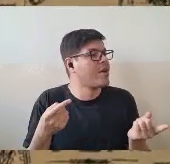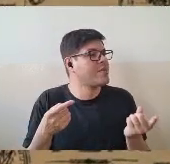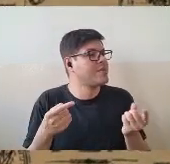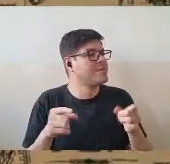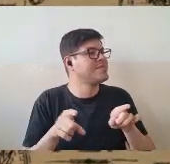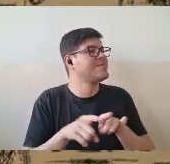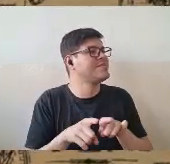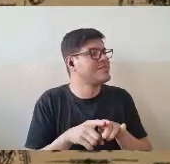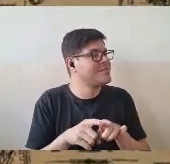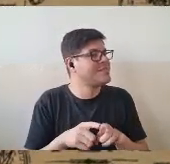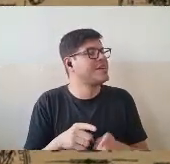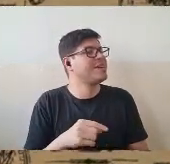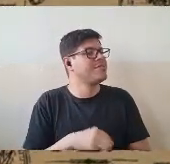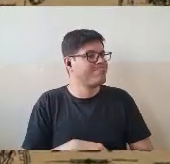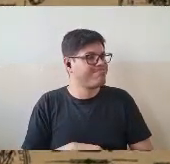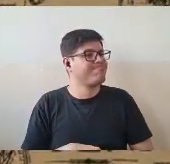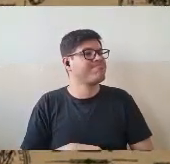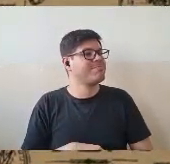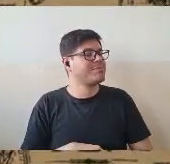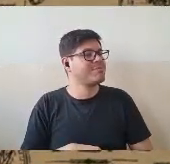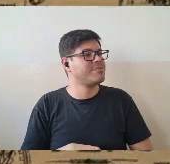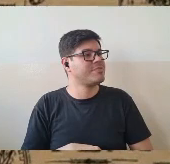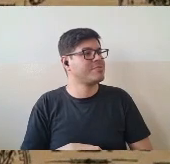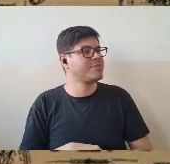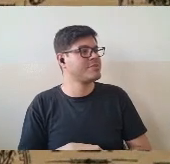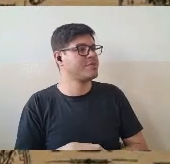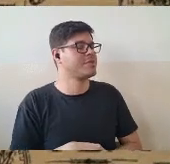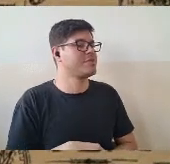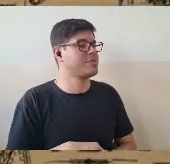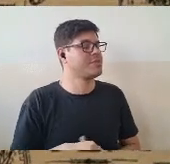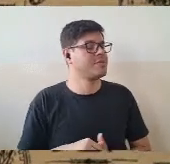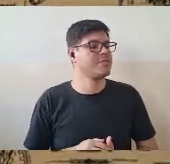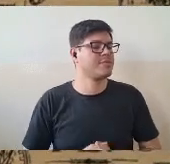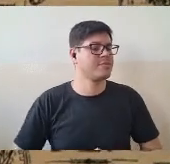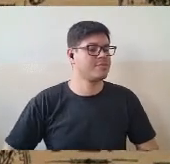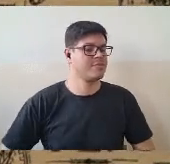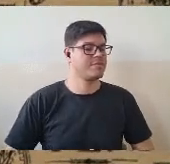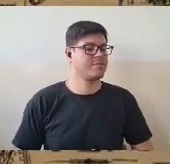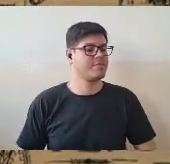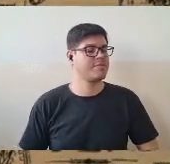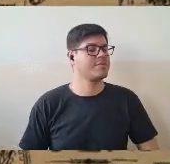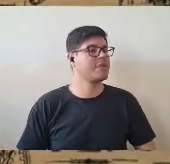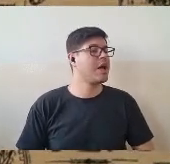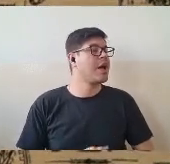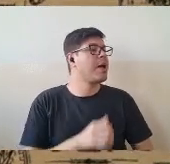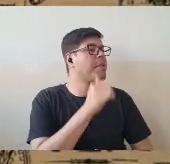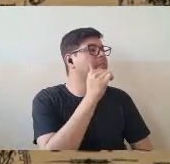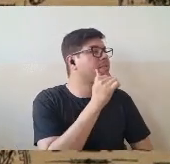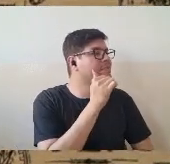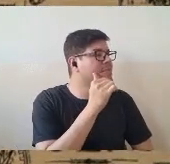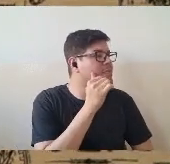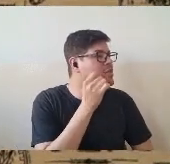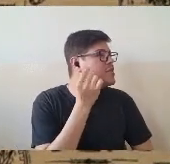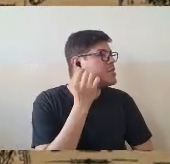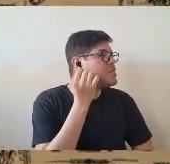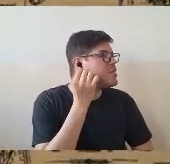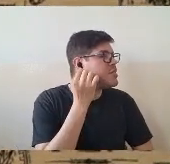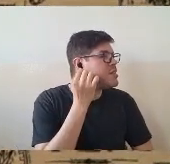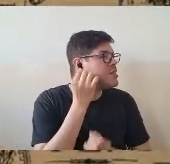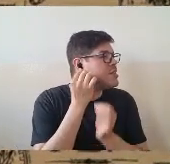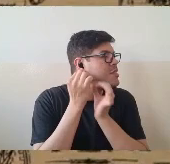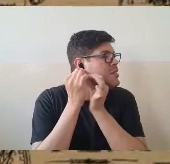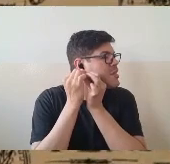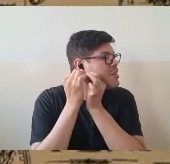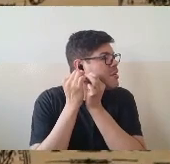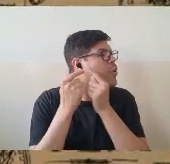do ouvido, entendeu? Médio, você está entendendo? Então, Que coisa, hein? tive que tirar, você entendeu? Tem assim que descobre. Aí eu falei com a